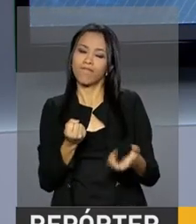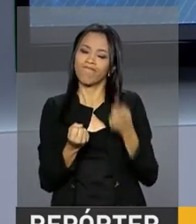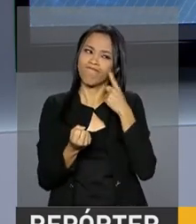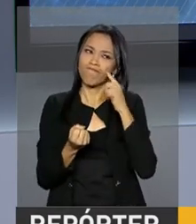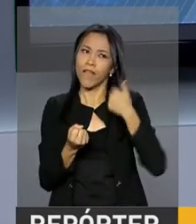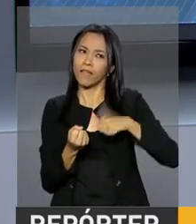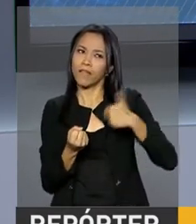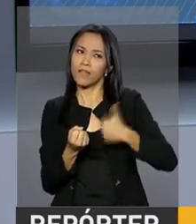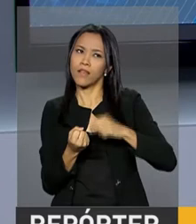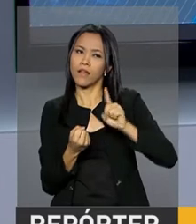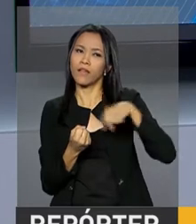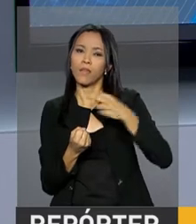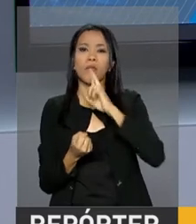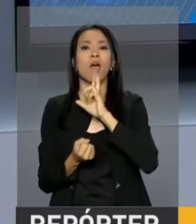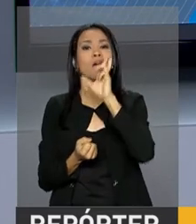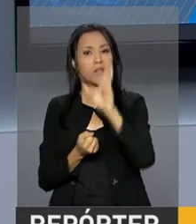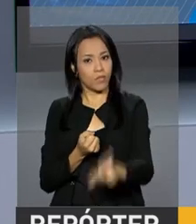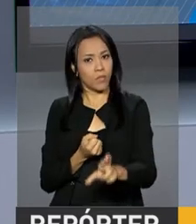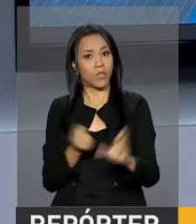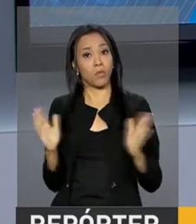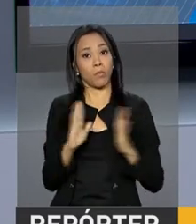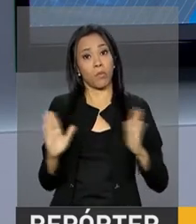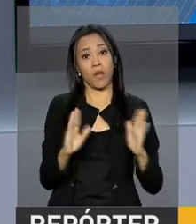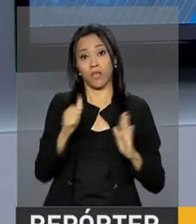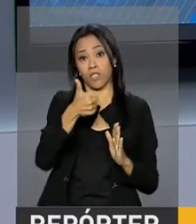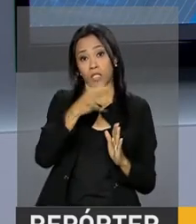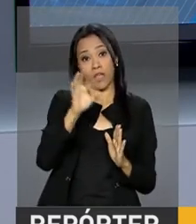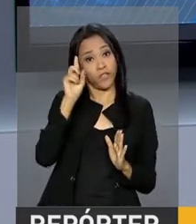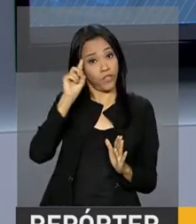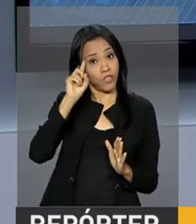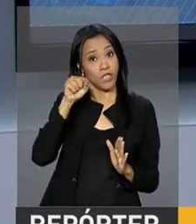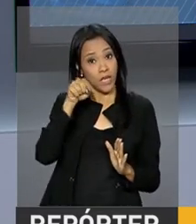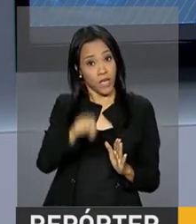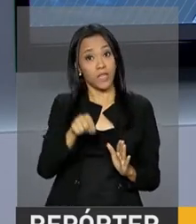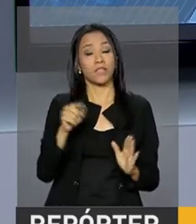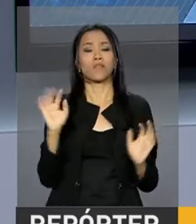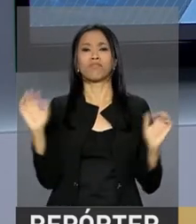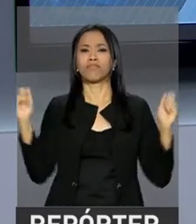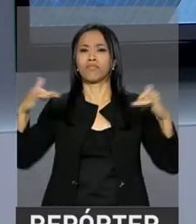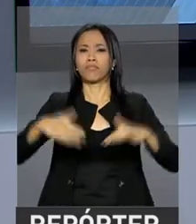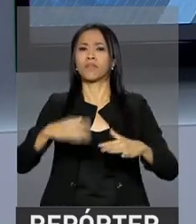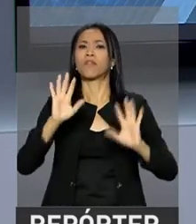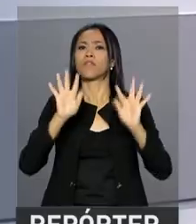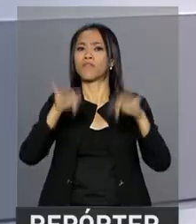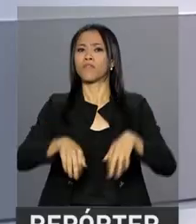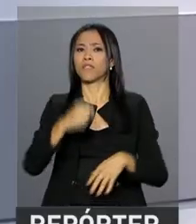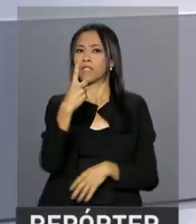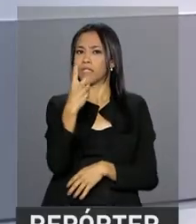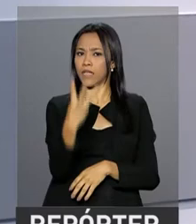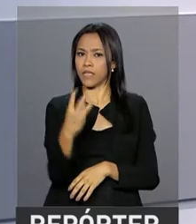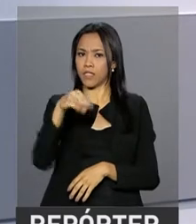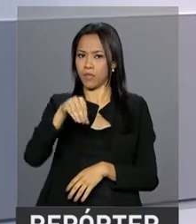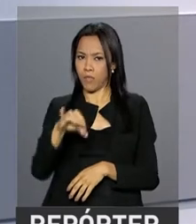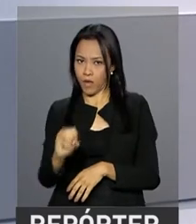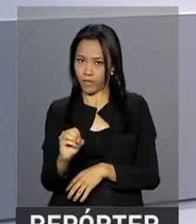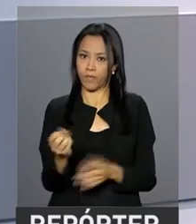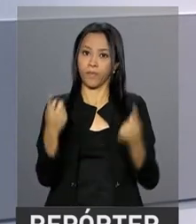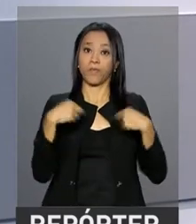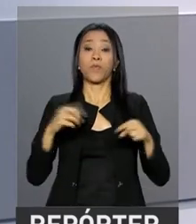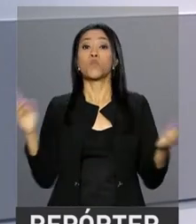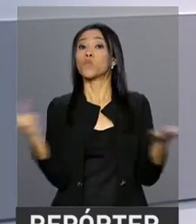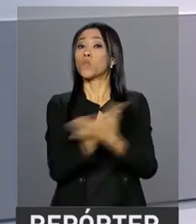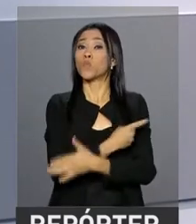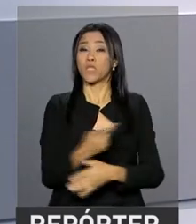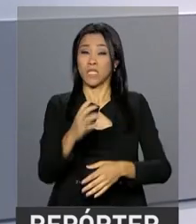e responder às reclamações em até 10 dias. Esse mutirão termina no dia 13 de maio. E os casos de